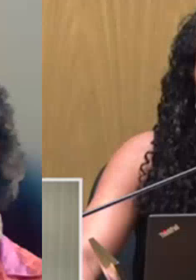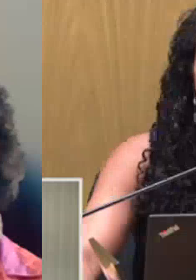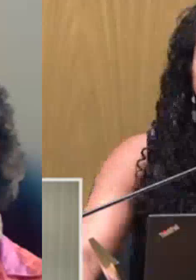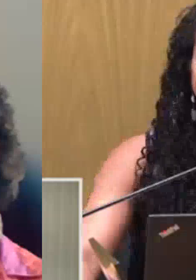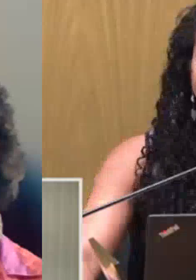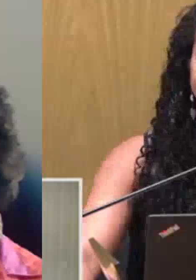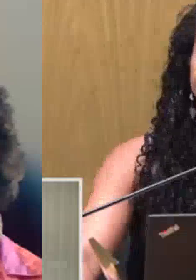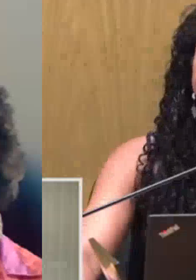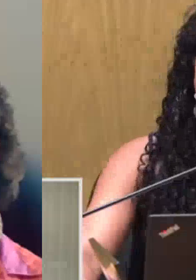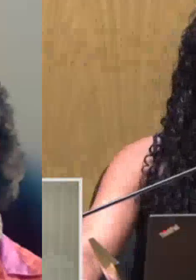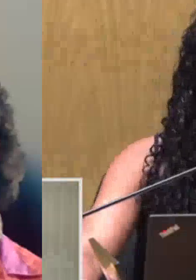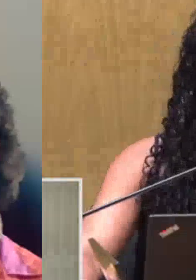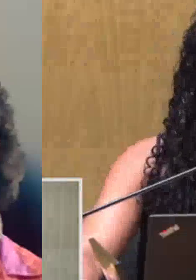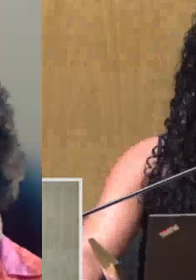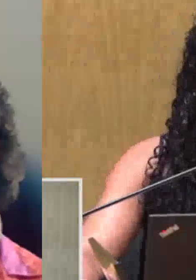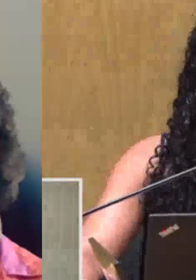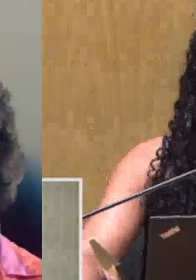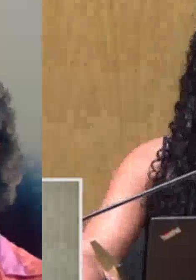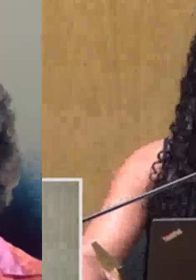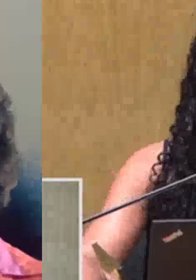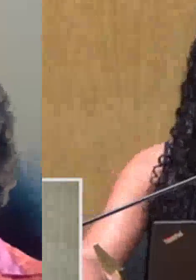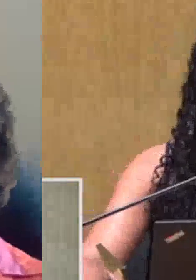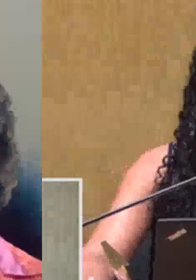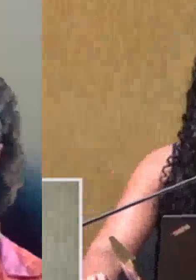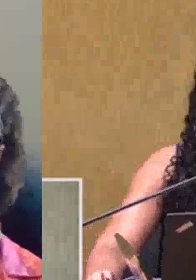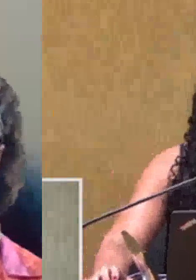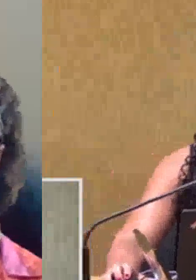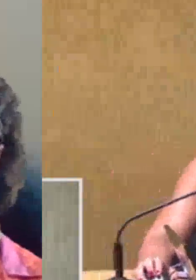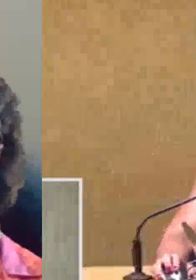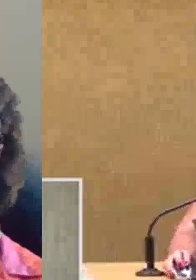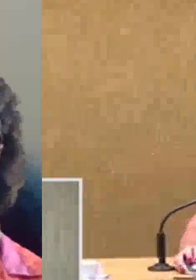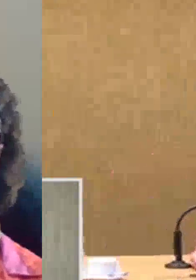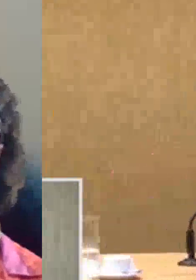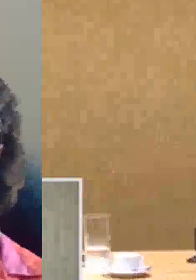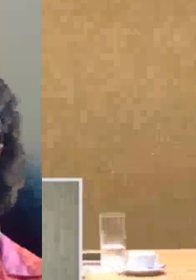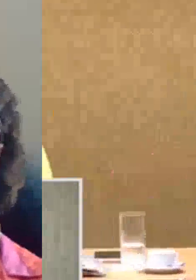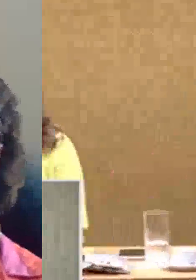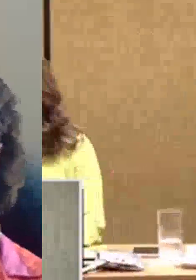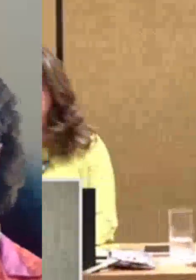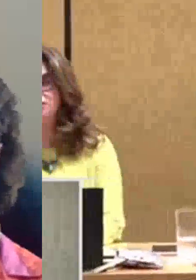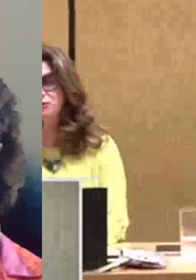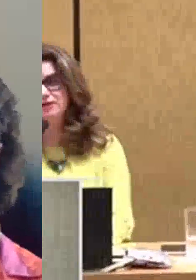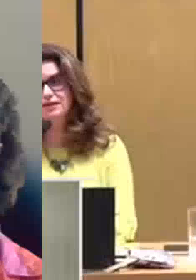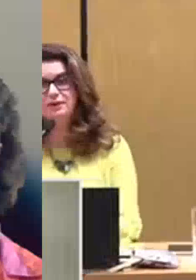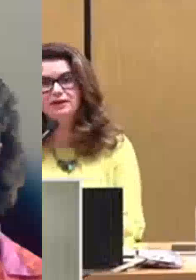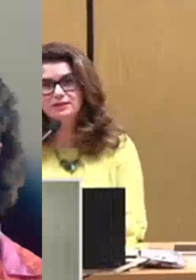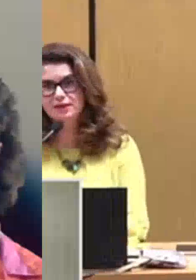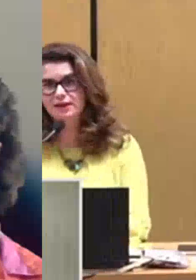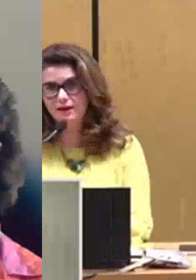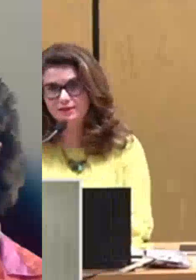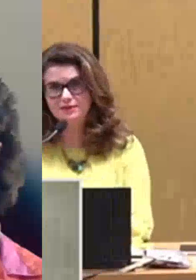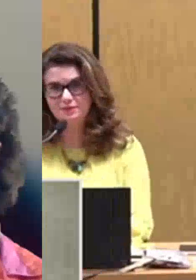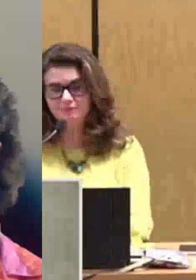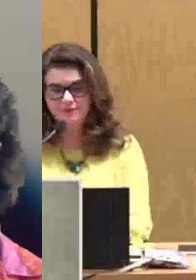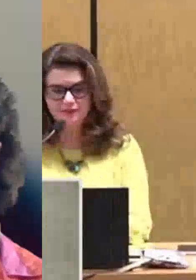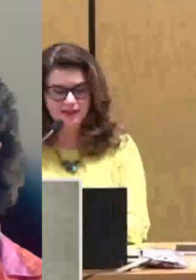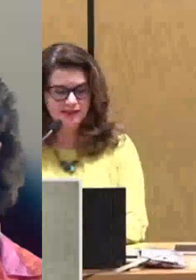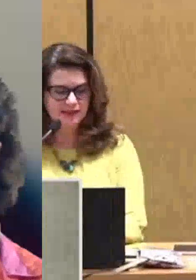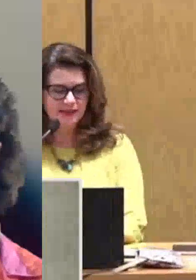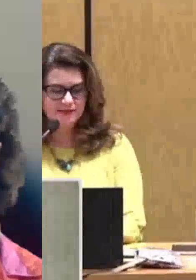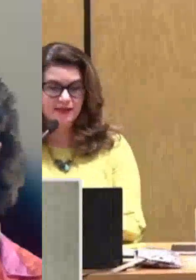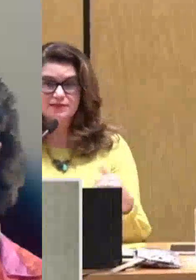uma parte Tatiana eh que vídeo maravilhoso que a gente percebe a excelência